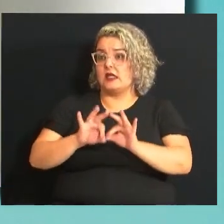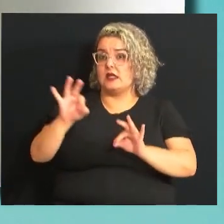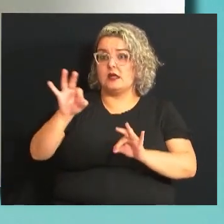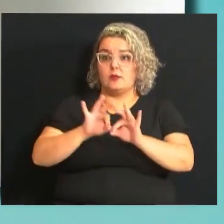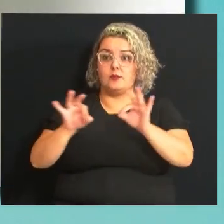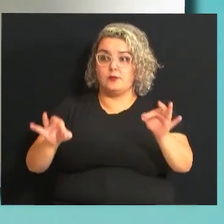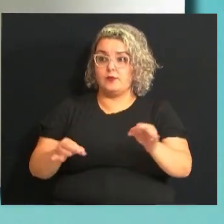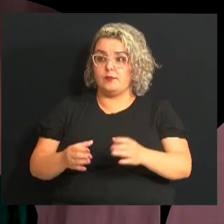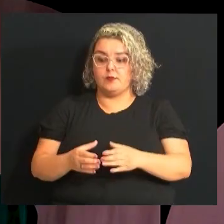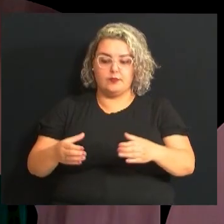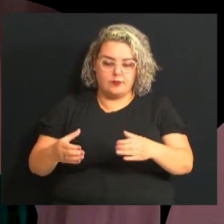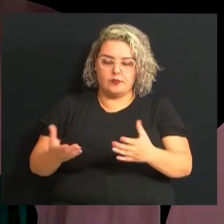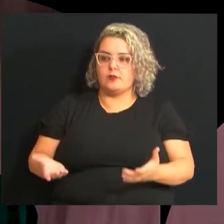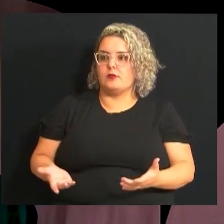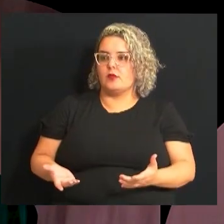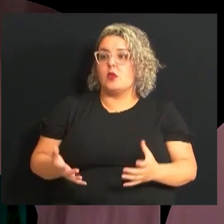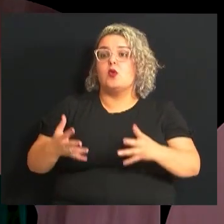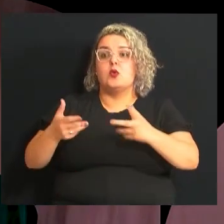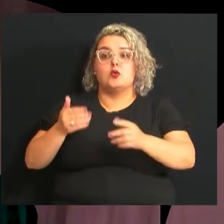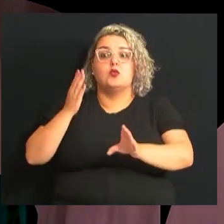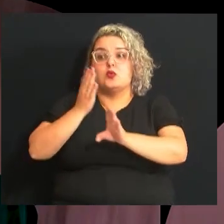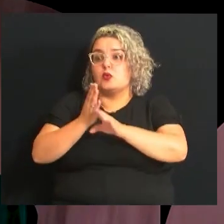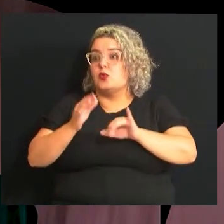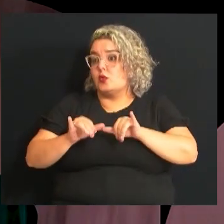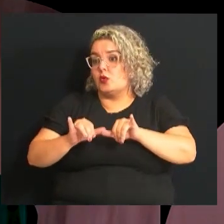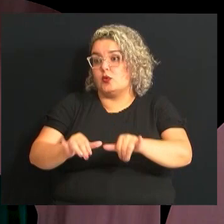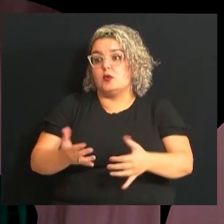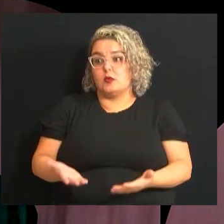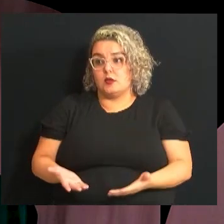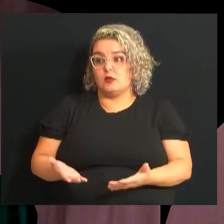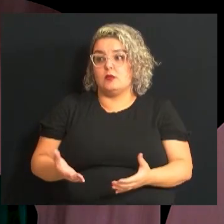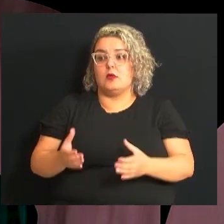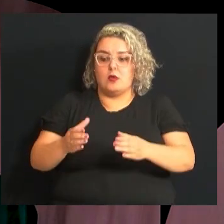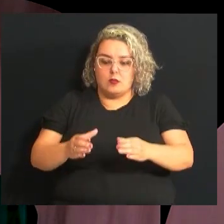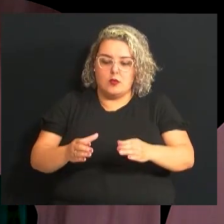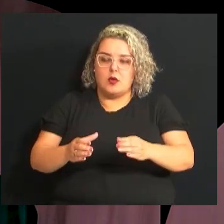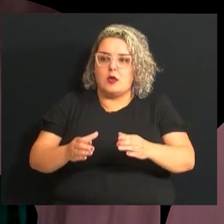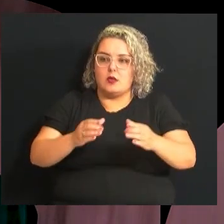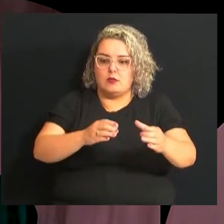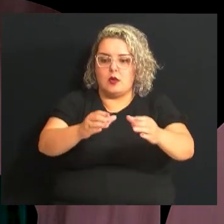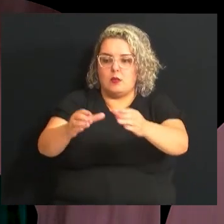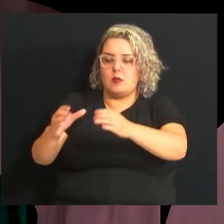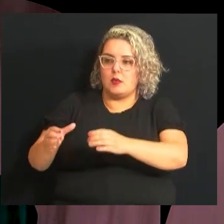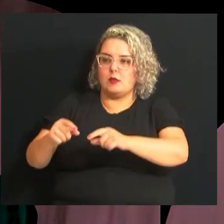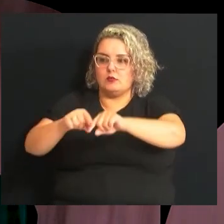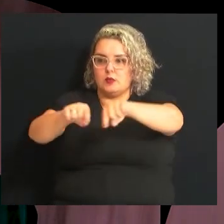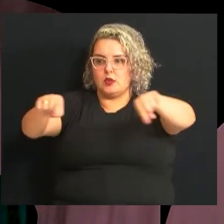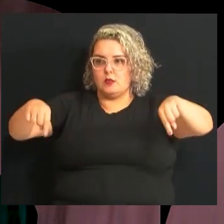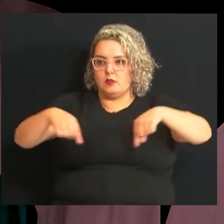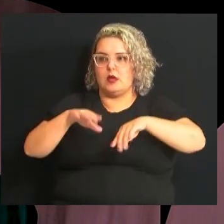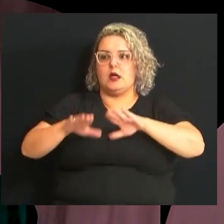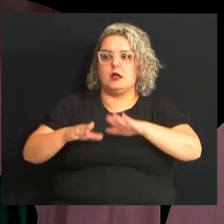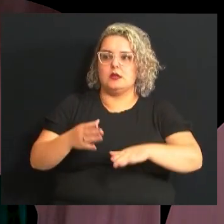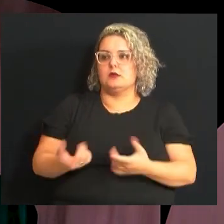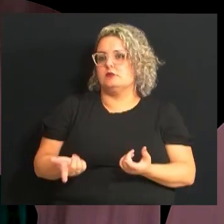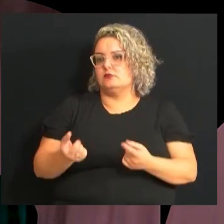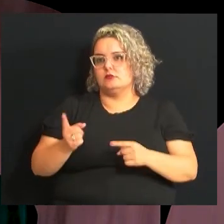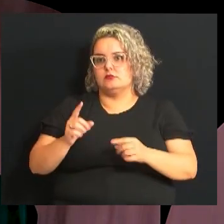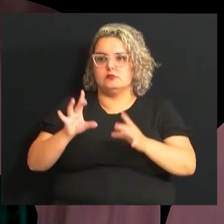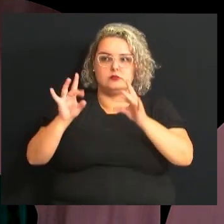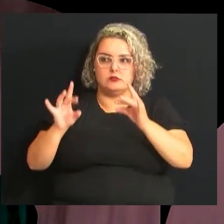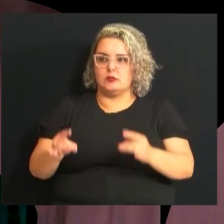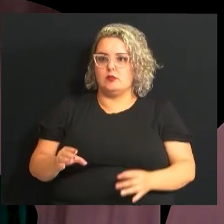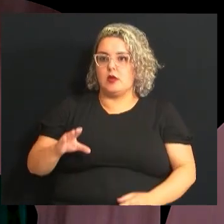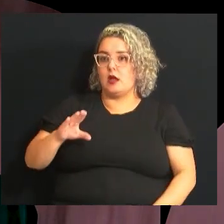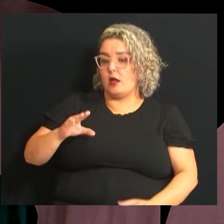dividida. Eh, Tem a questão de tamanho por causa das bandejas dos mercados, né? Tudo que você encontra no mercado fica em bandeja,